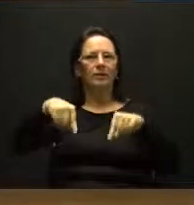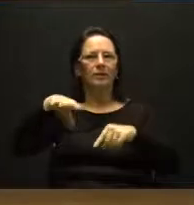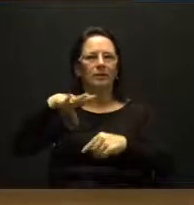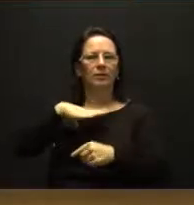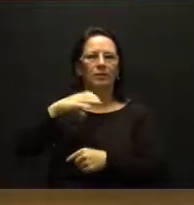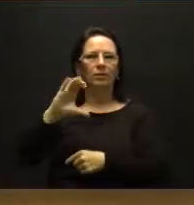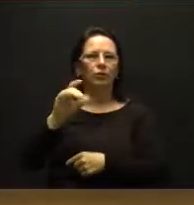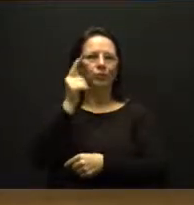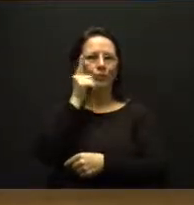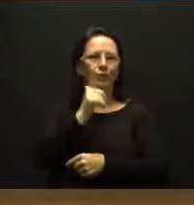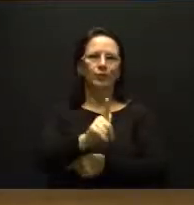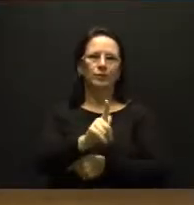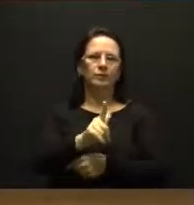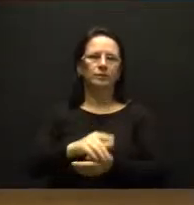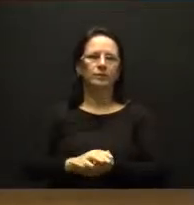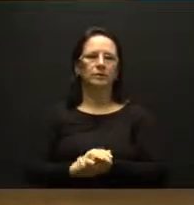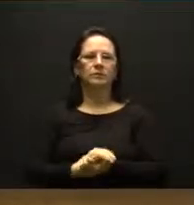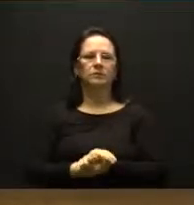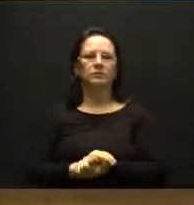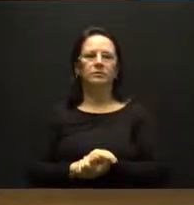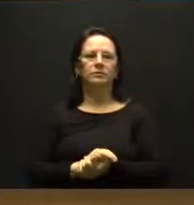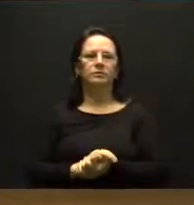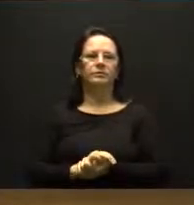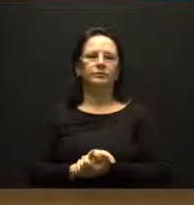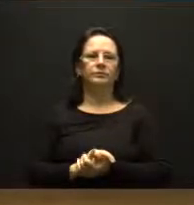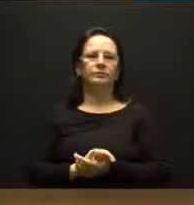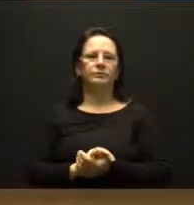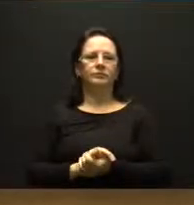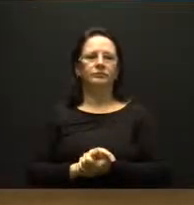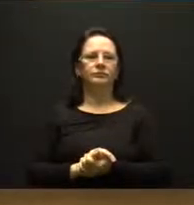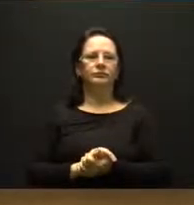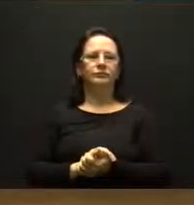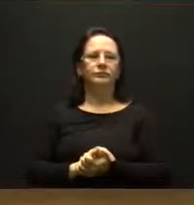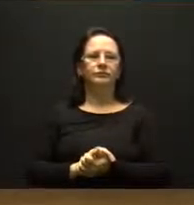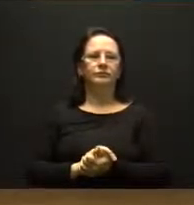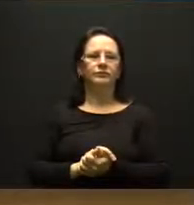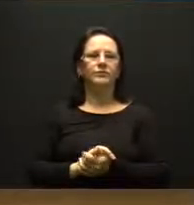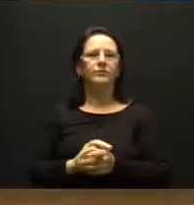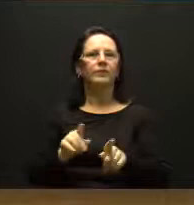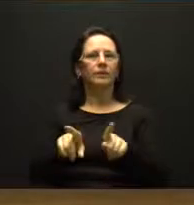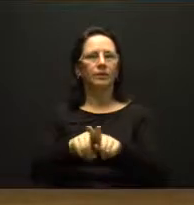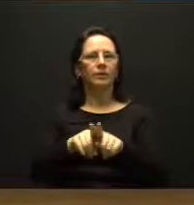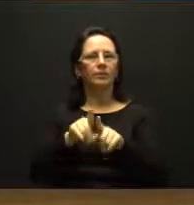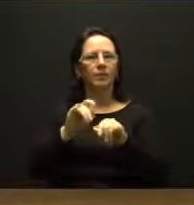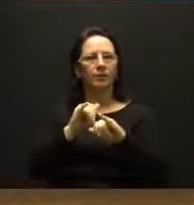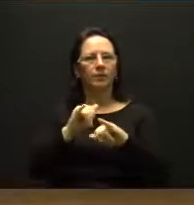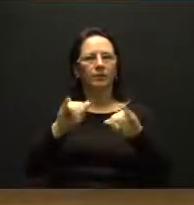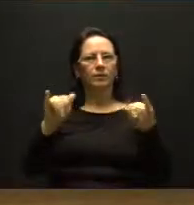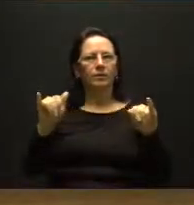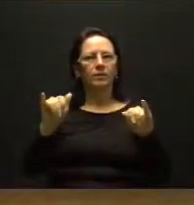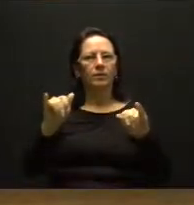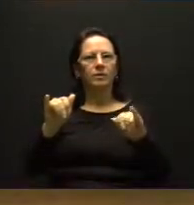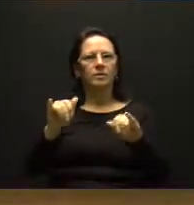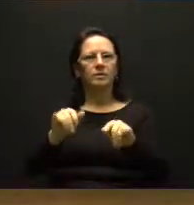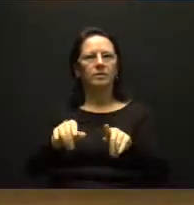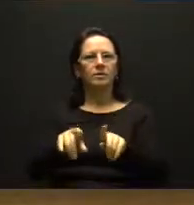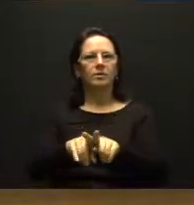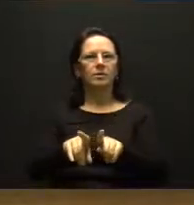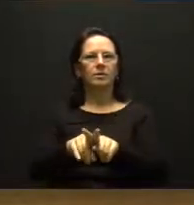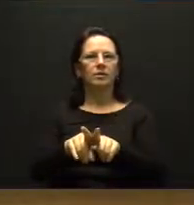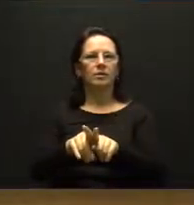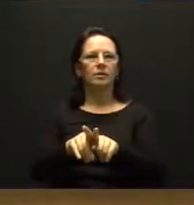cubatão então eu faço coro ao requerimento de vossa excelência e dizer também da importância de buscar porque